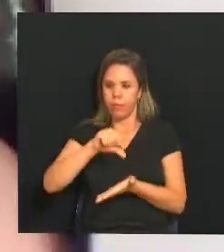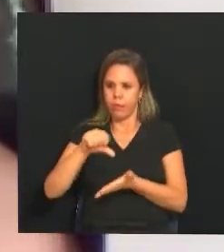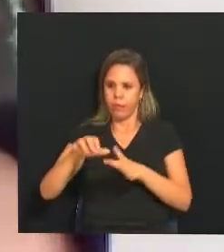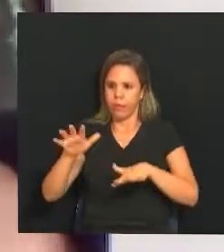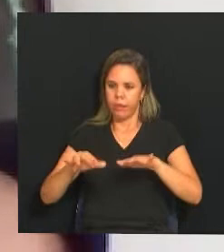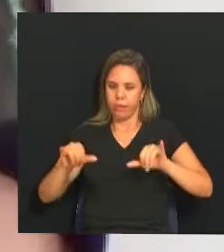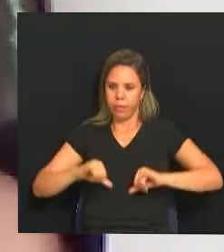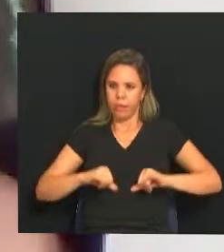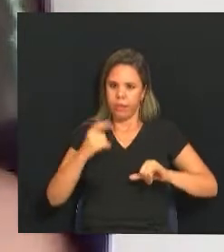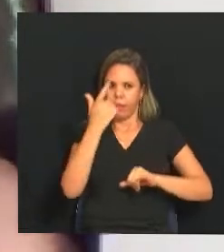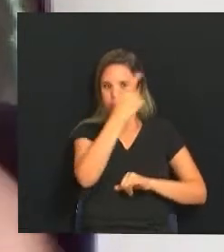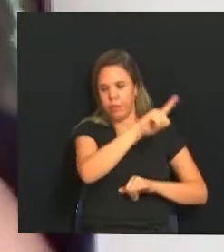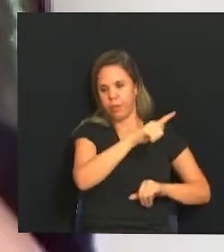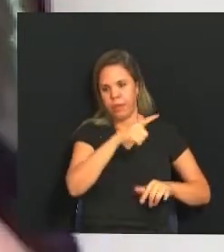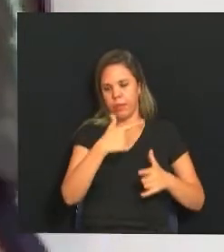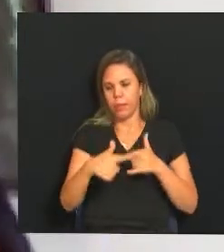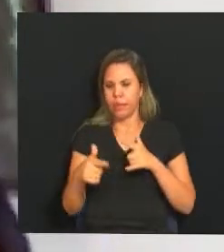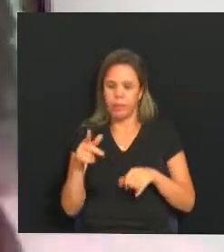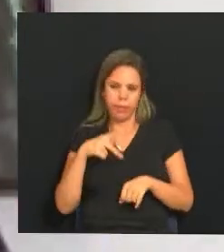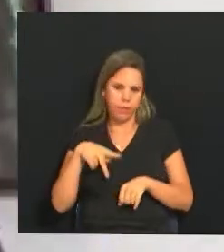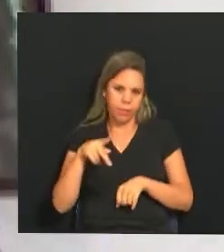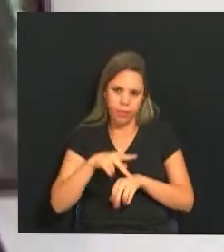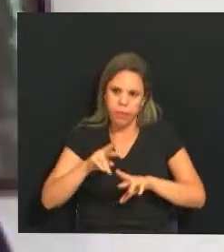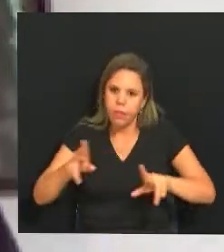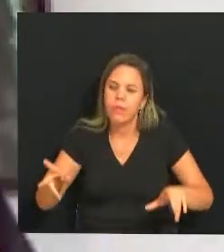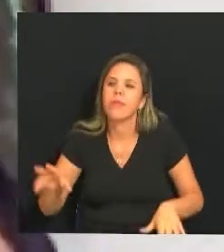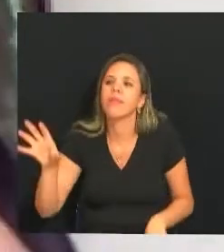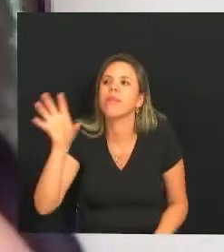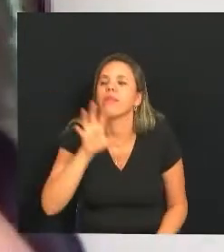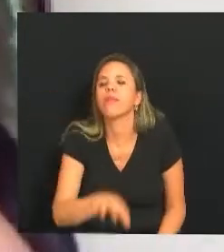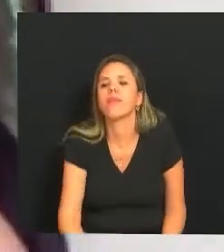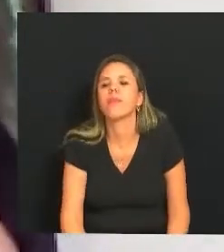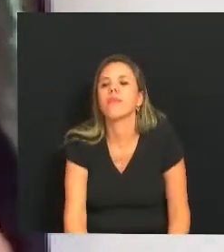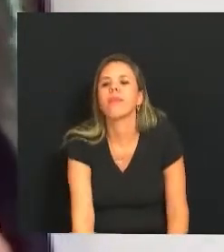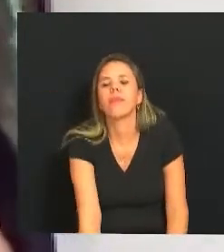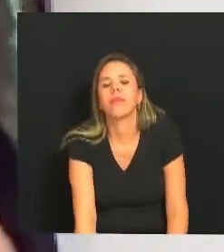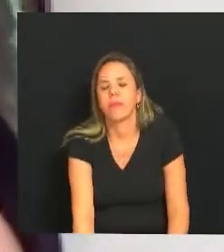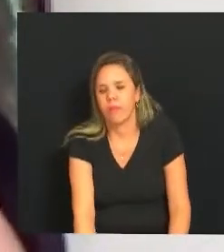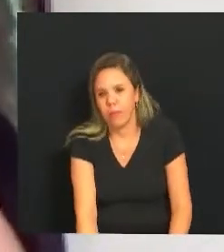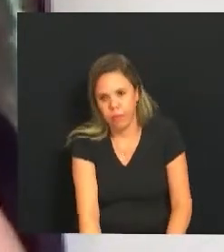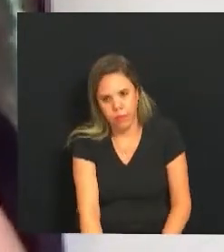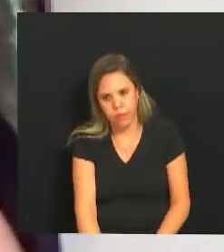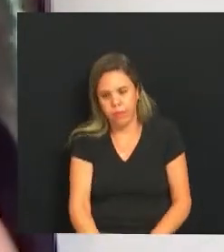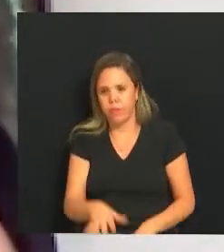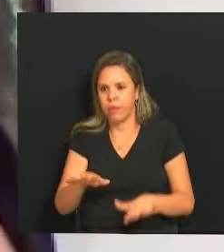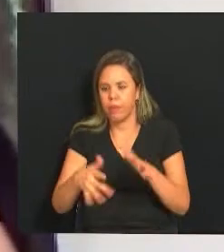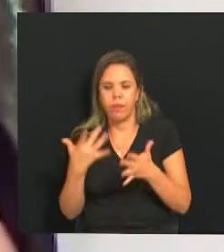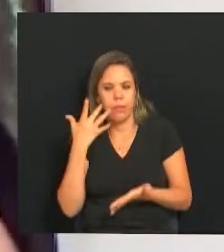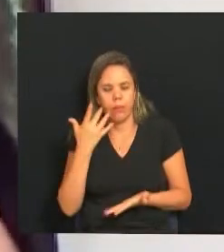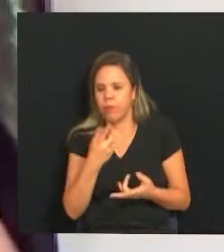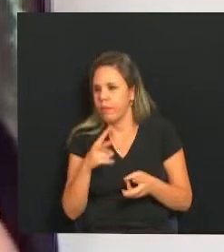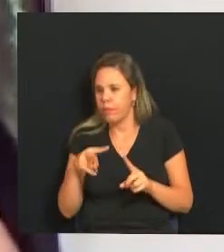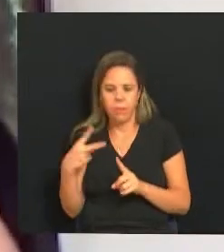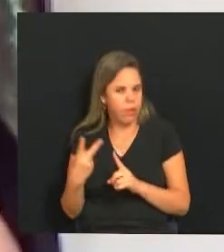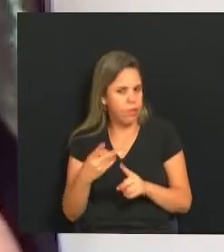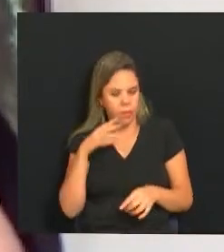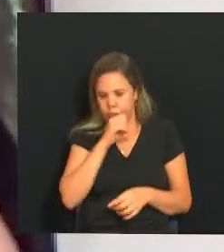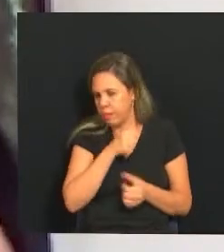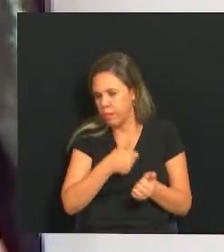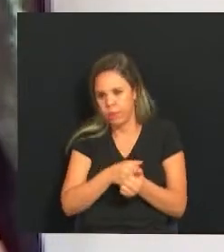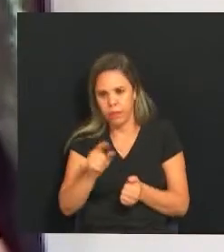é sofrido em outra, né? Pode ser outro país, outro continente. Então, são impactos que muitas vezes a gente não vai ter uma percepção